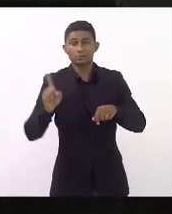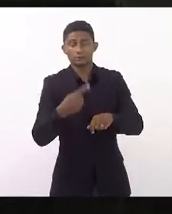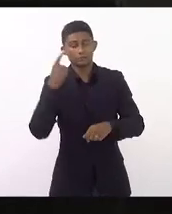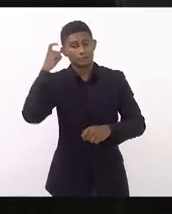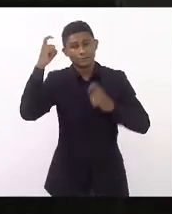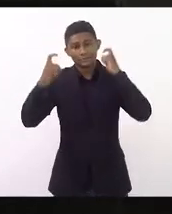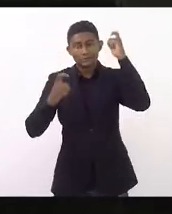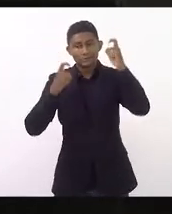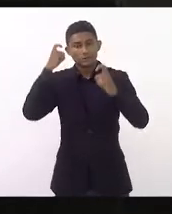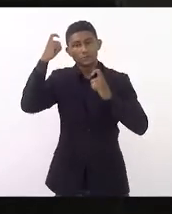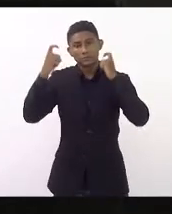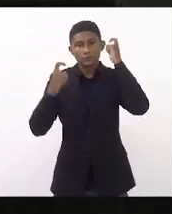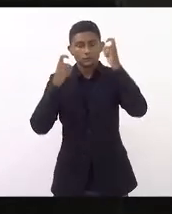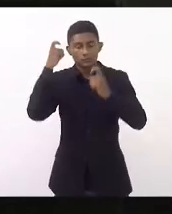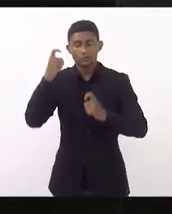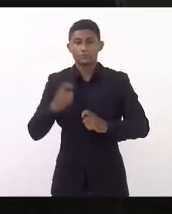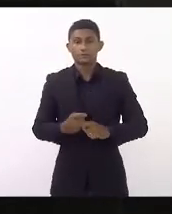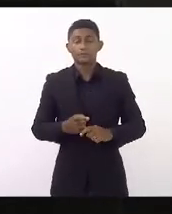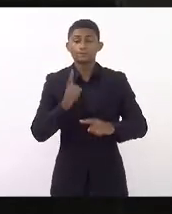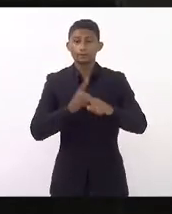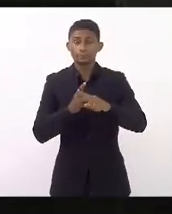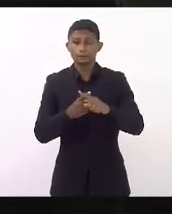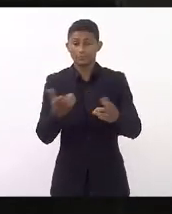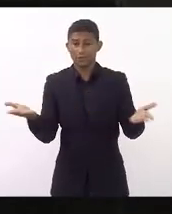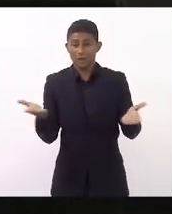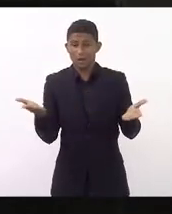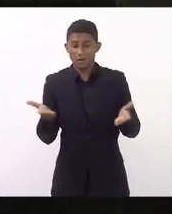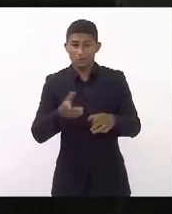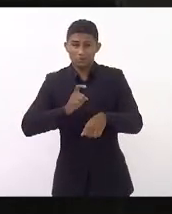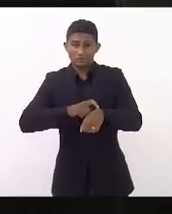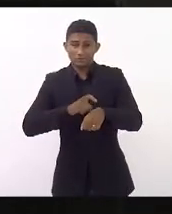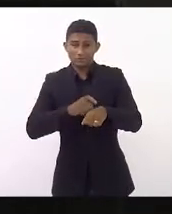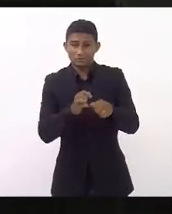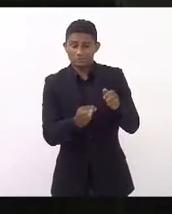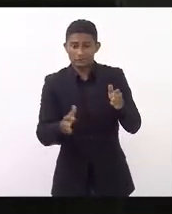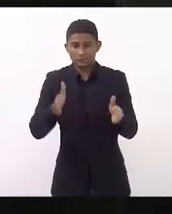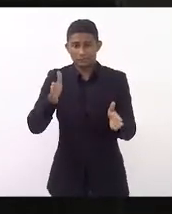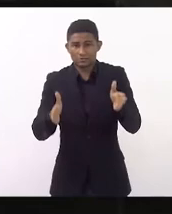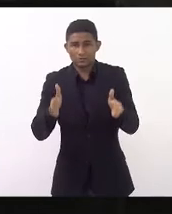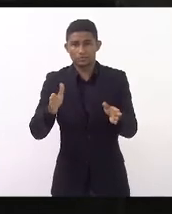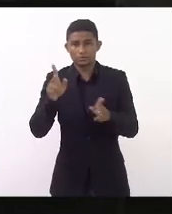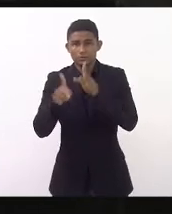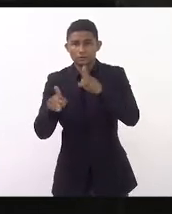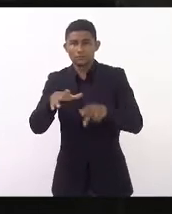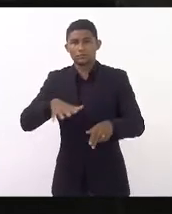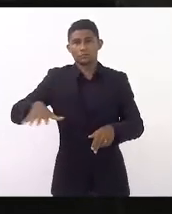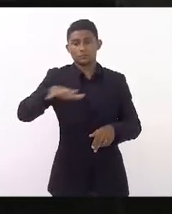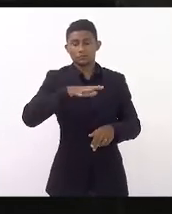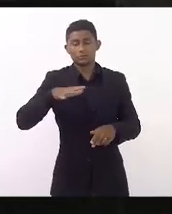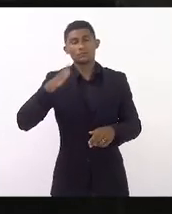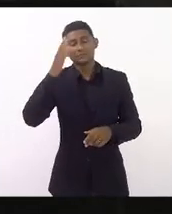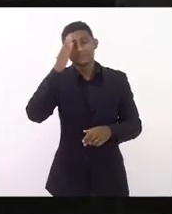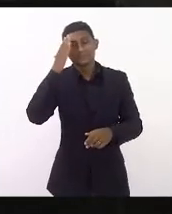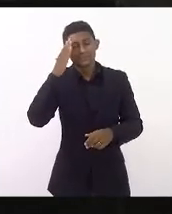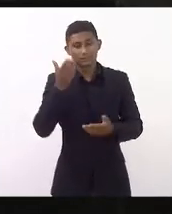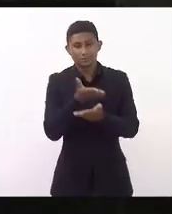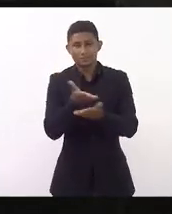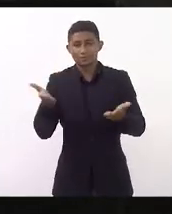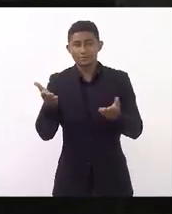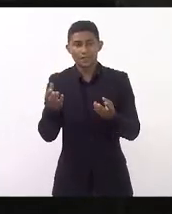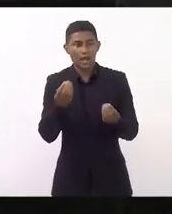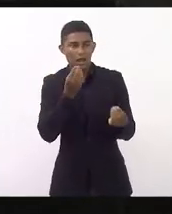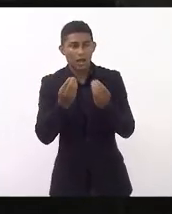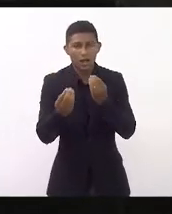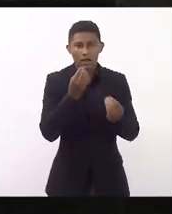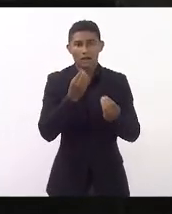nossa, porque esse momento que a população vive em insegurança alimentar, não podemos